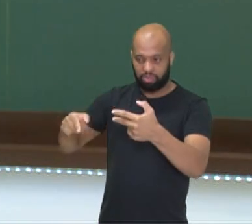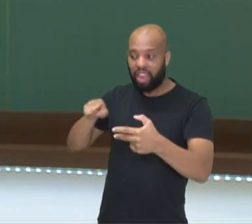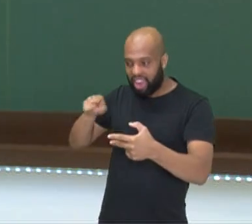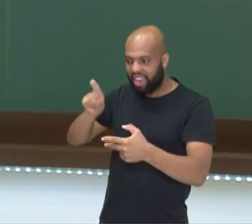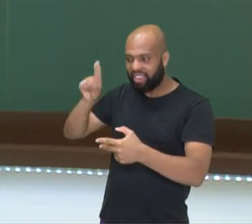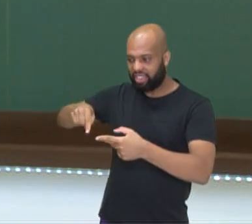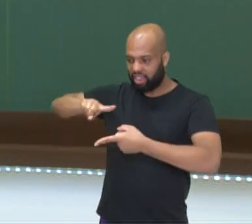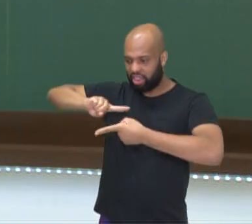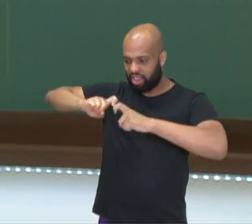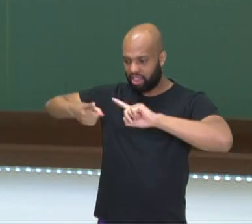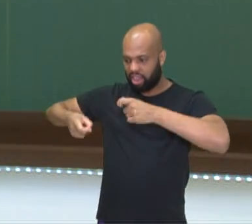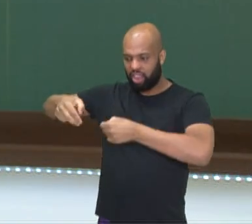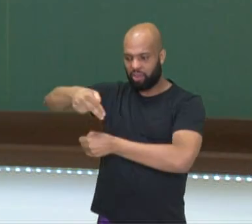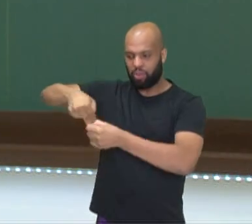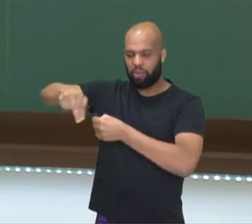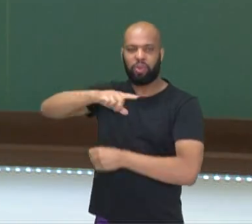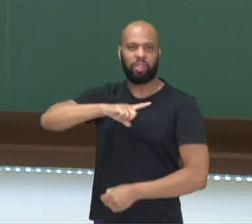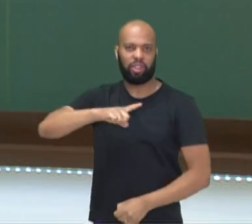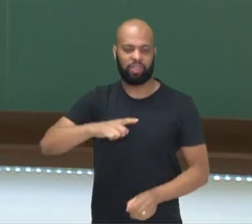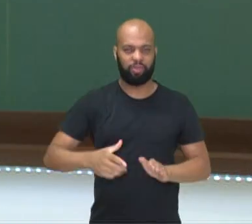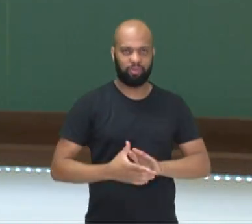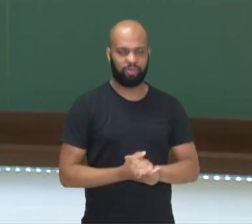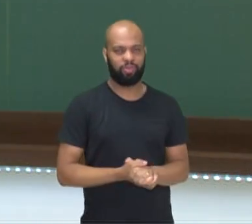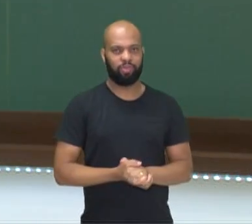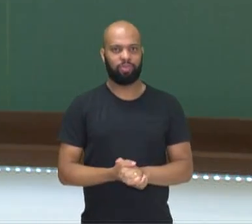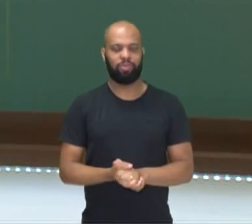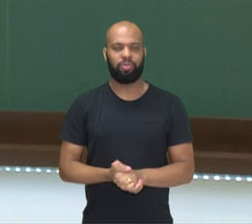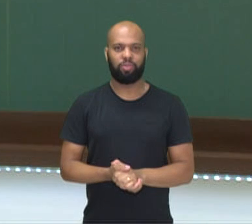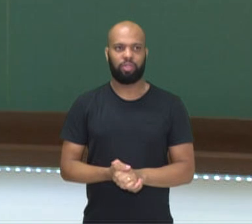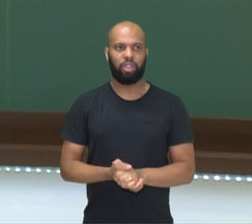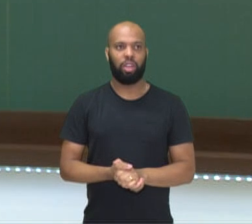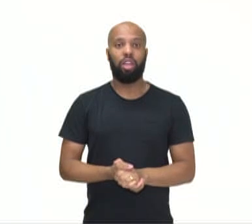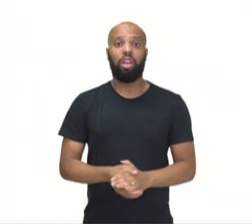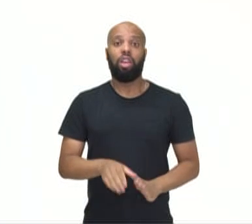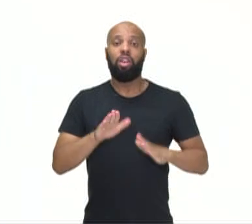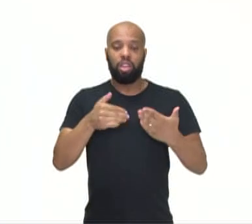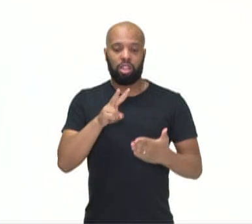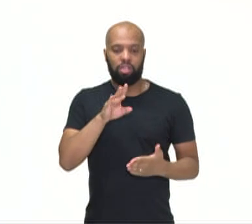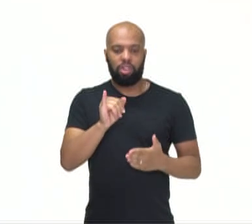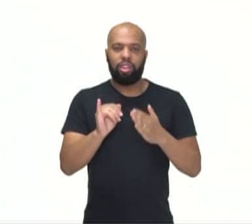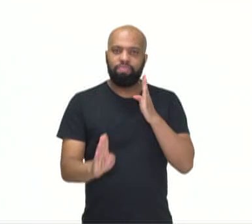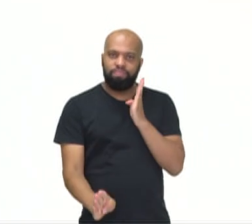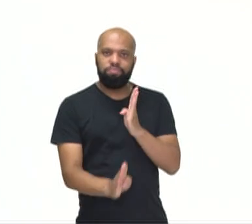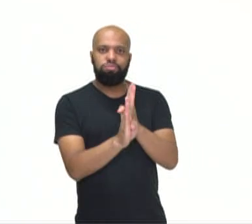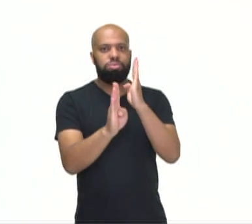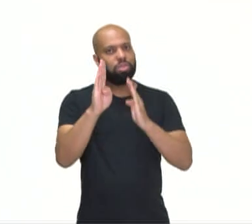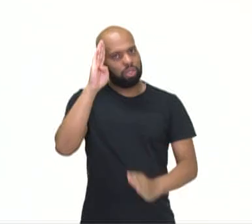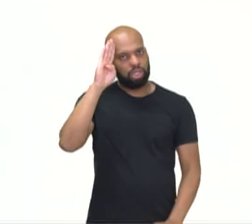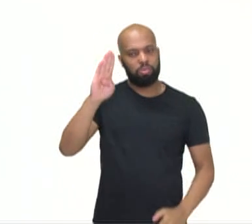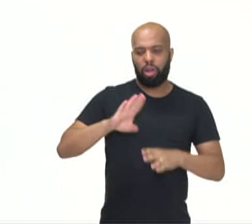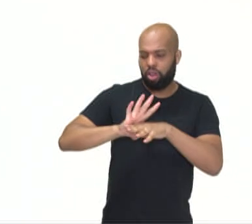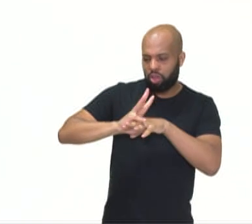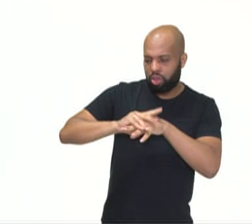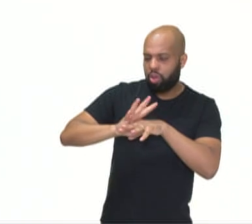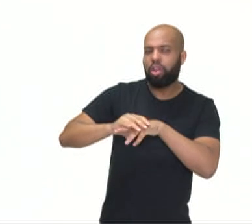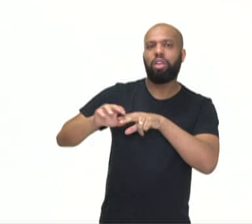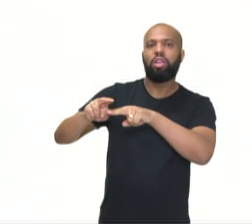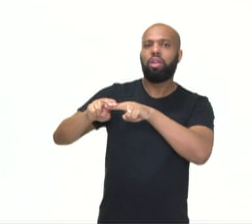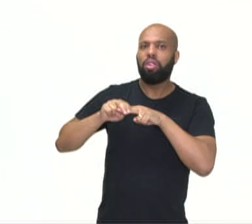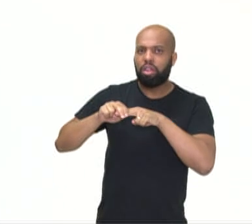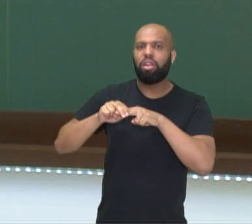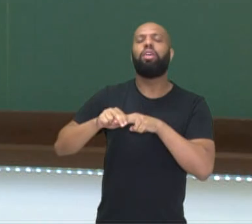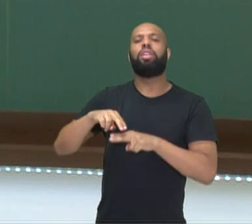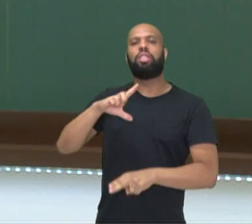um pouquinho, então, sobre esses organismos? Então, vamos adiante. Identificar as principais doenças, então, causadas